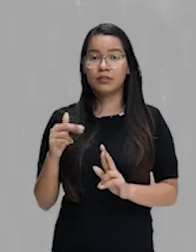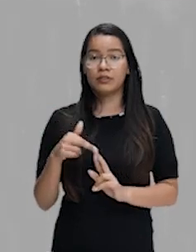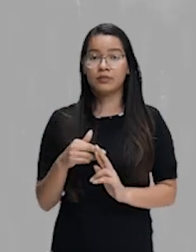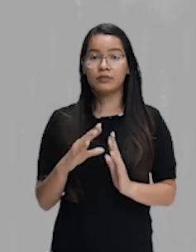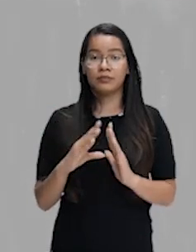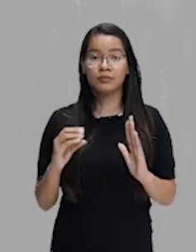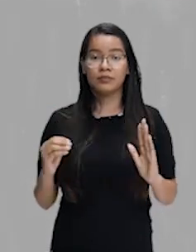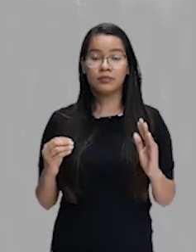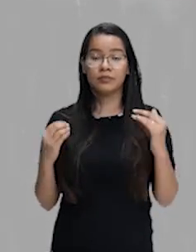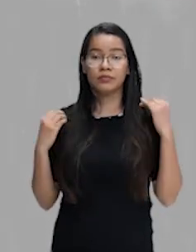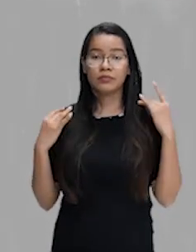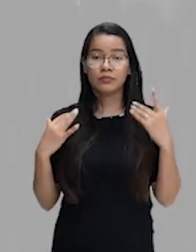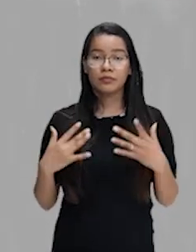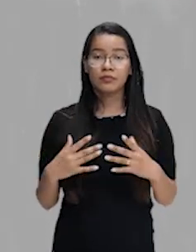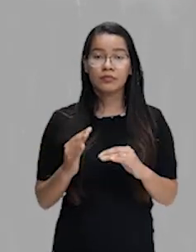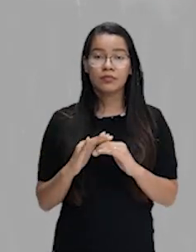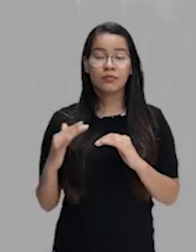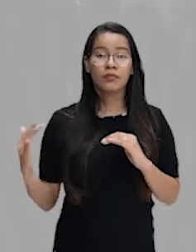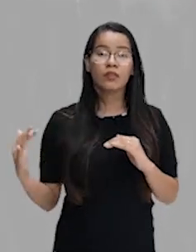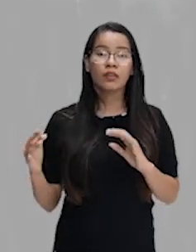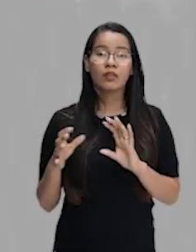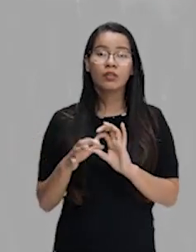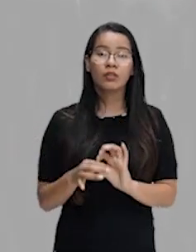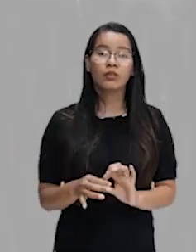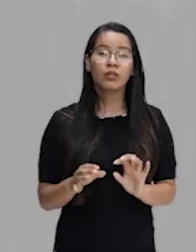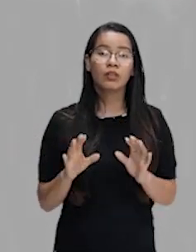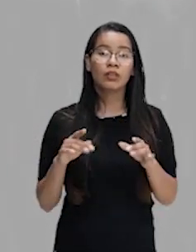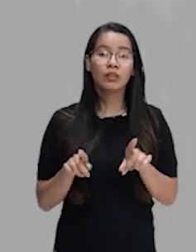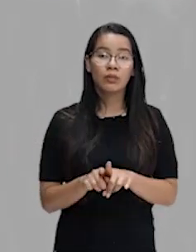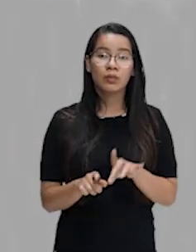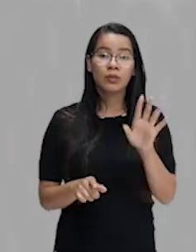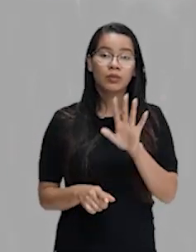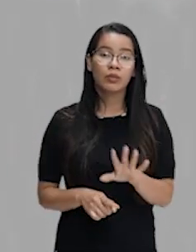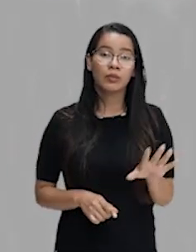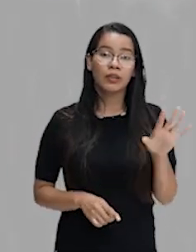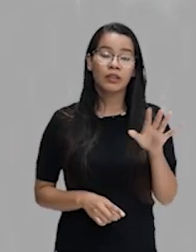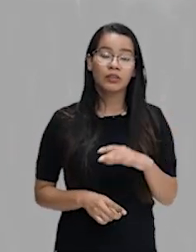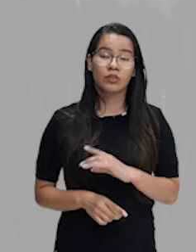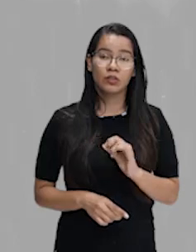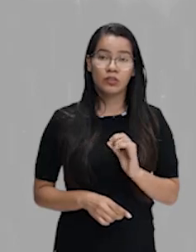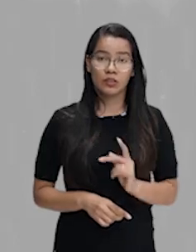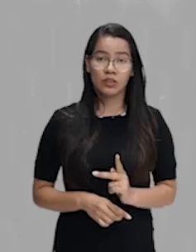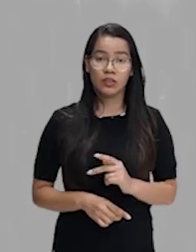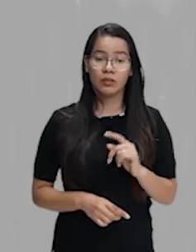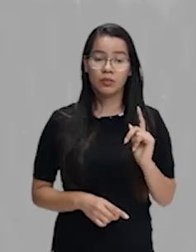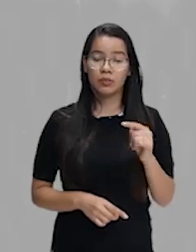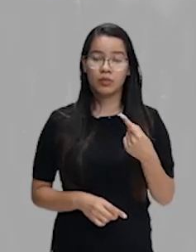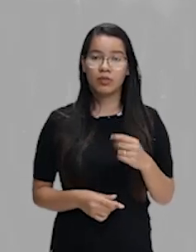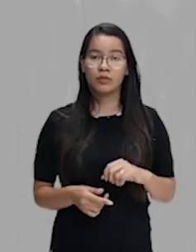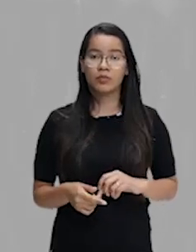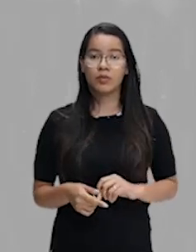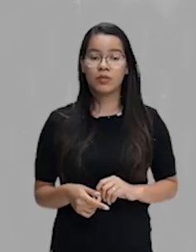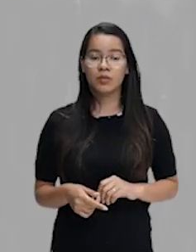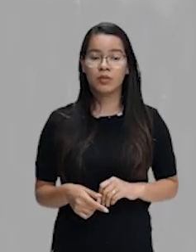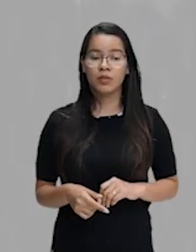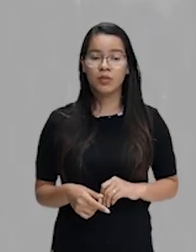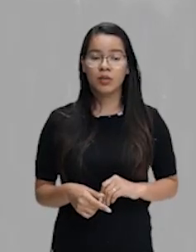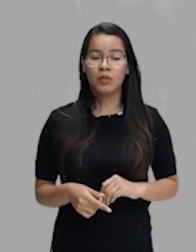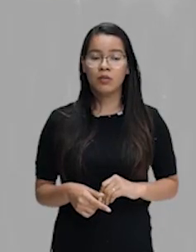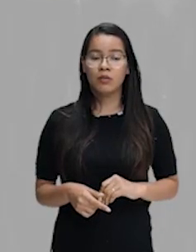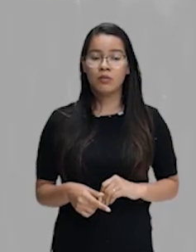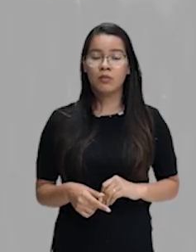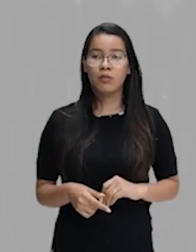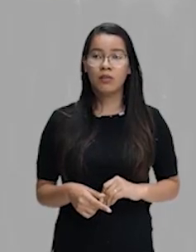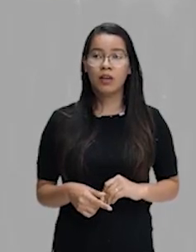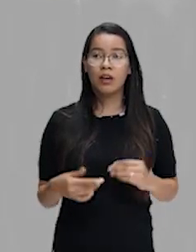desse contexto, fora desse ambiente, fora desse modelo tradicional de trabalho. Próximo. Depois do trabalho